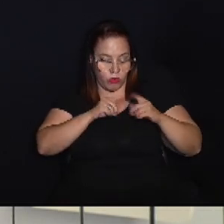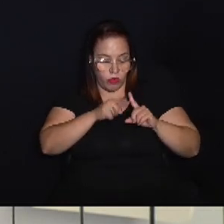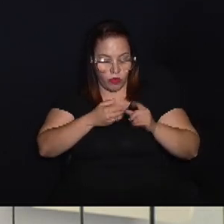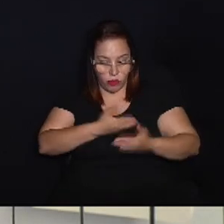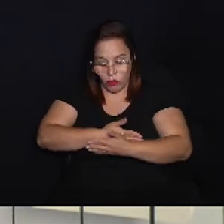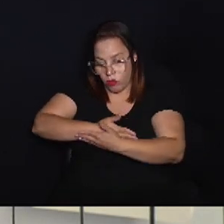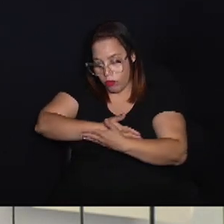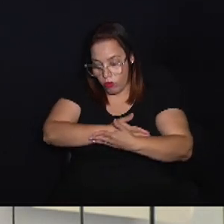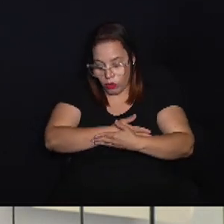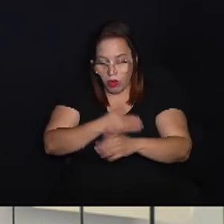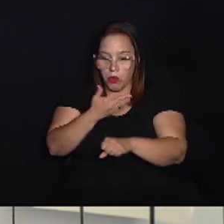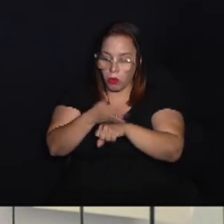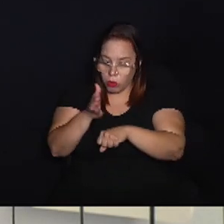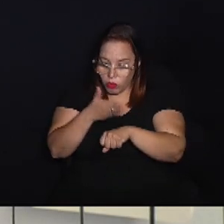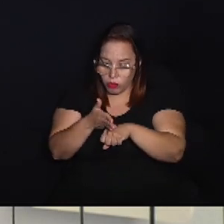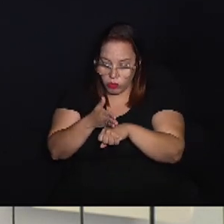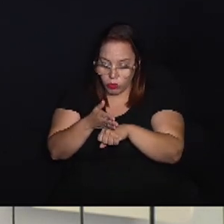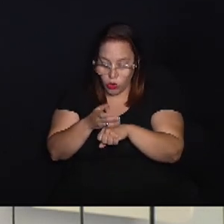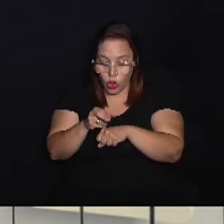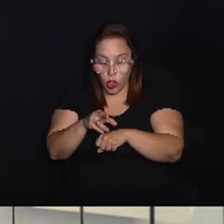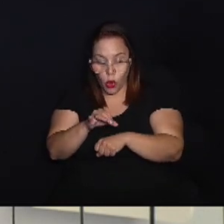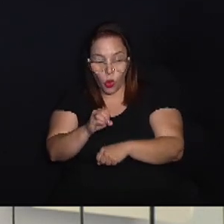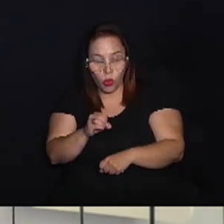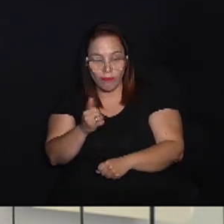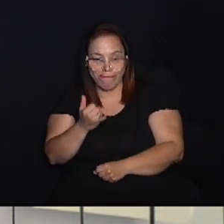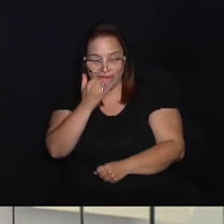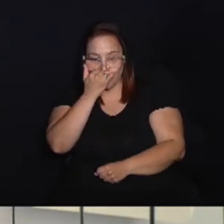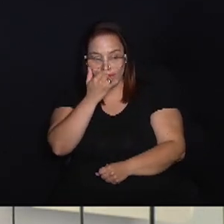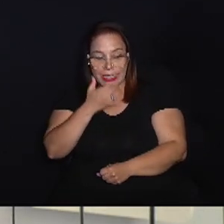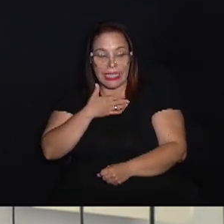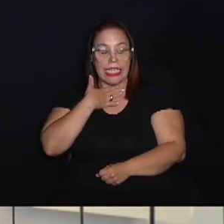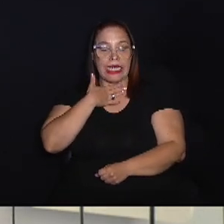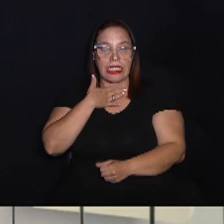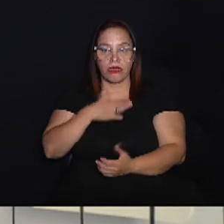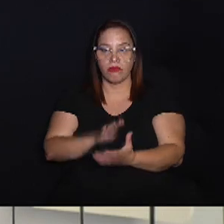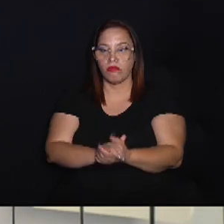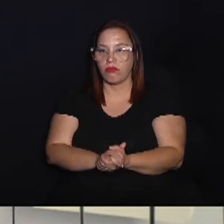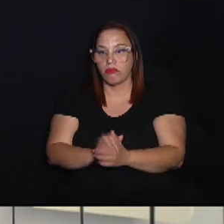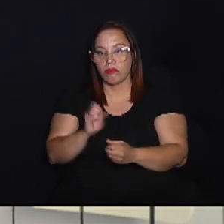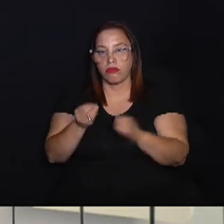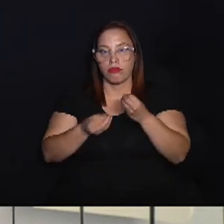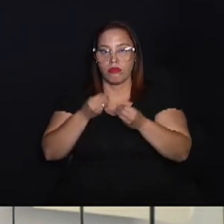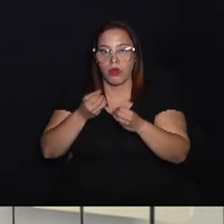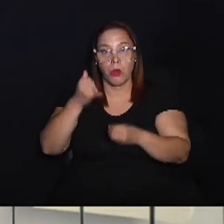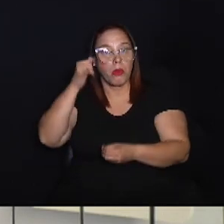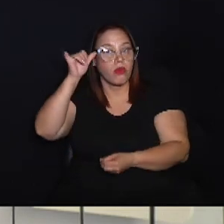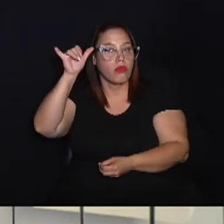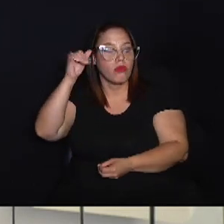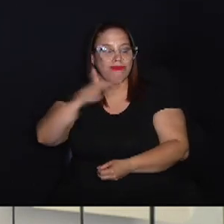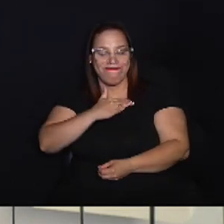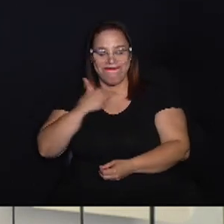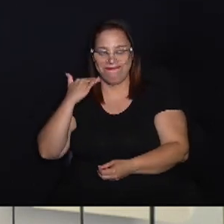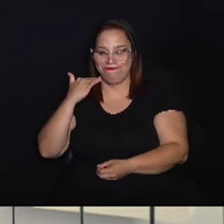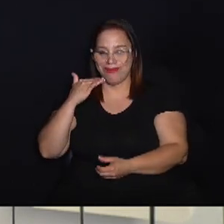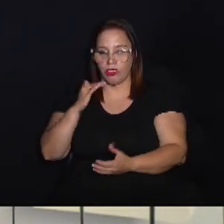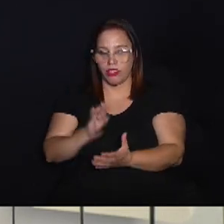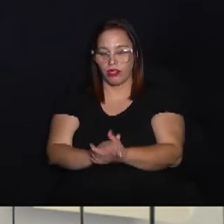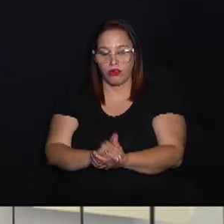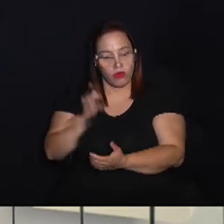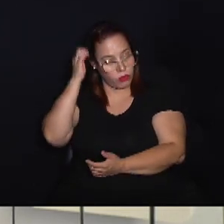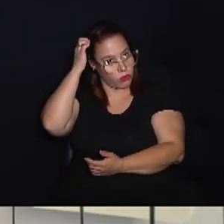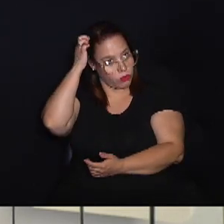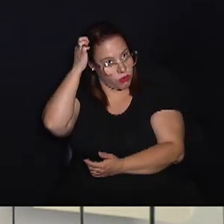recém-nascidos um treinamento para socorro em caso de engasgamento, bem como de prevenção à morte súbita.